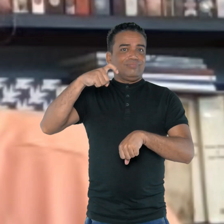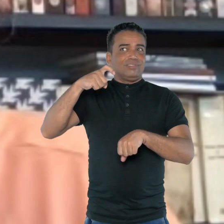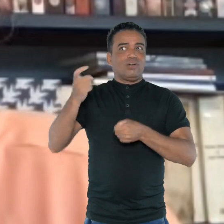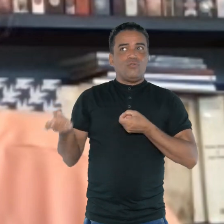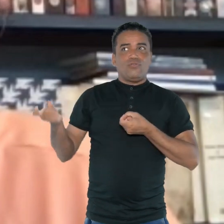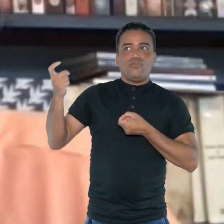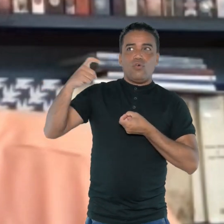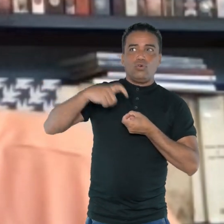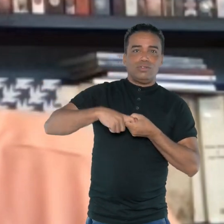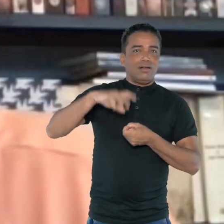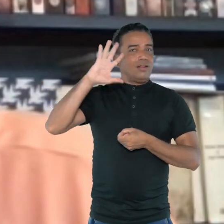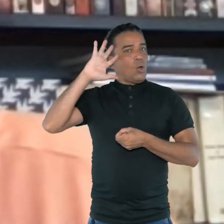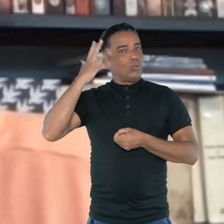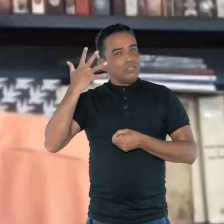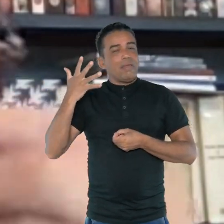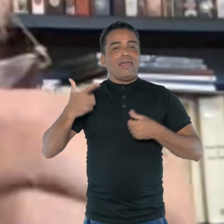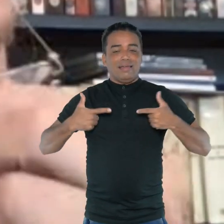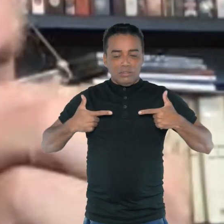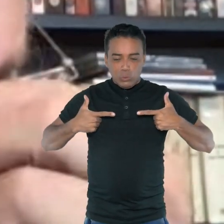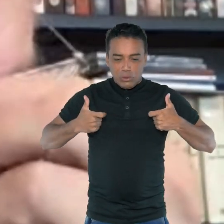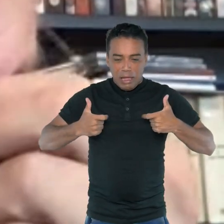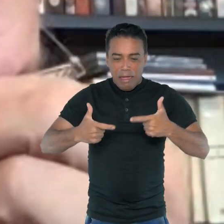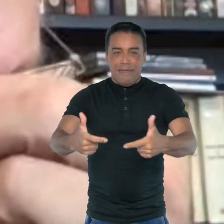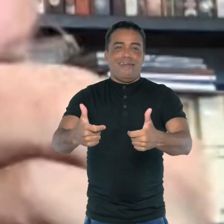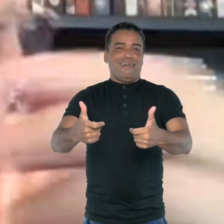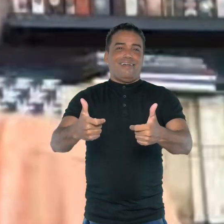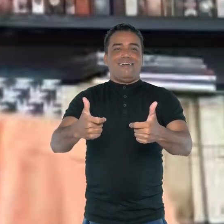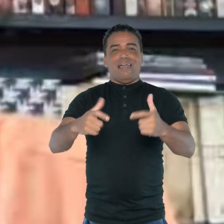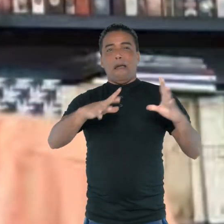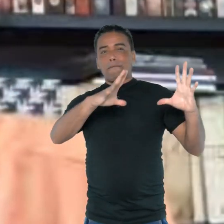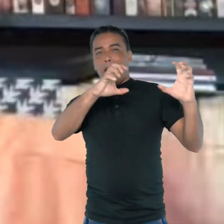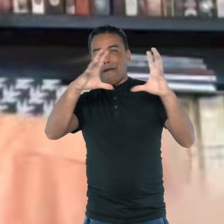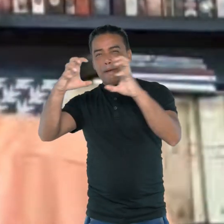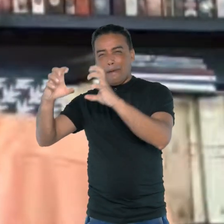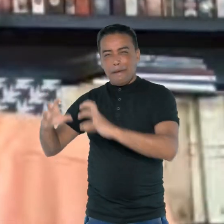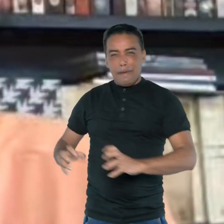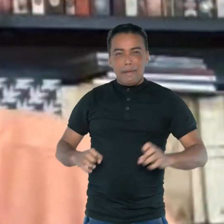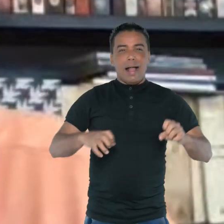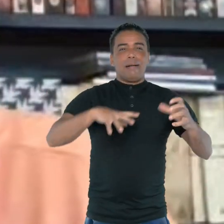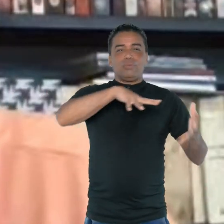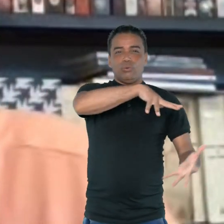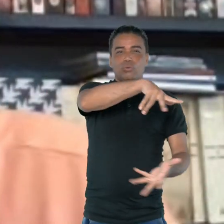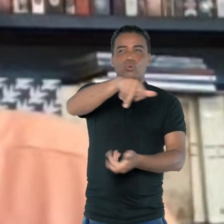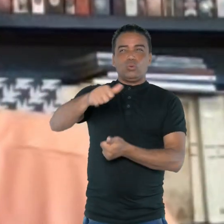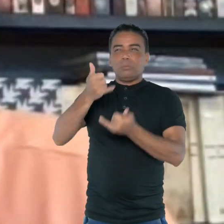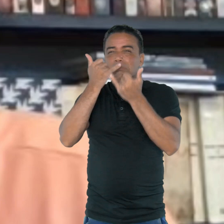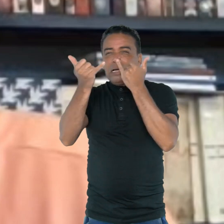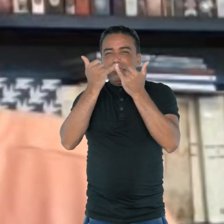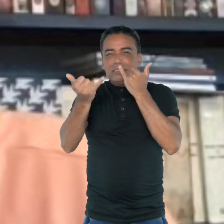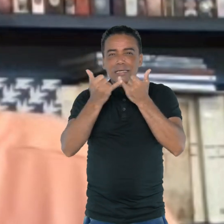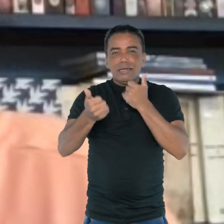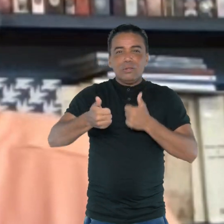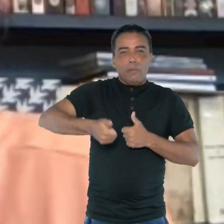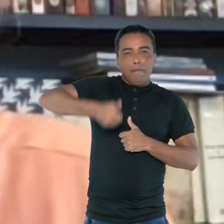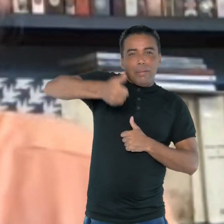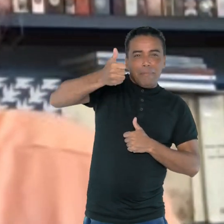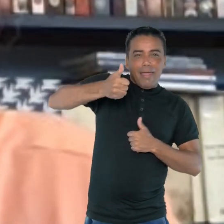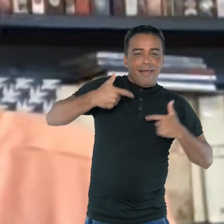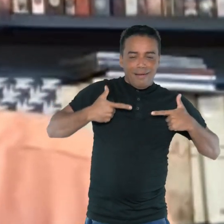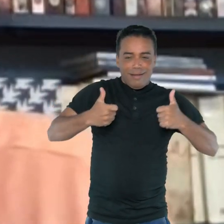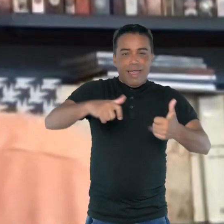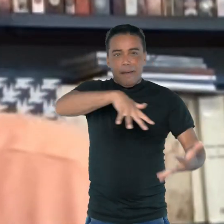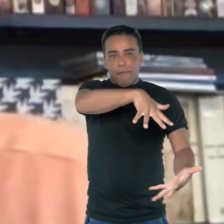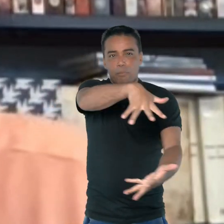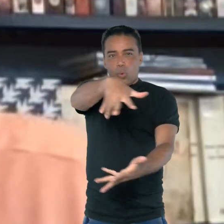a situações de guerra e de conflito, que é similar à Primeira Guerra Mundial, né, que depois